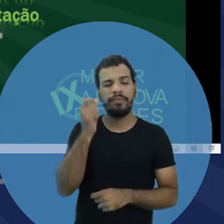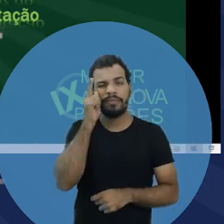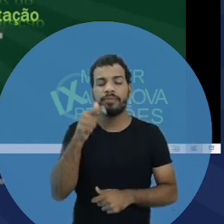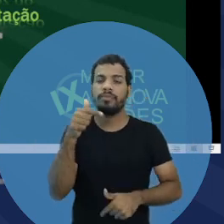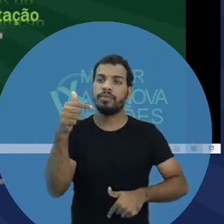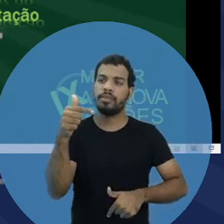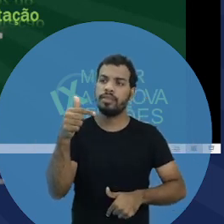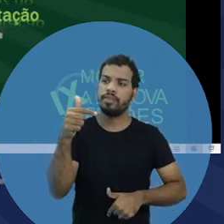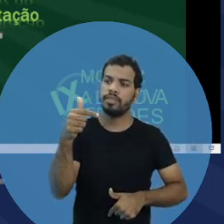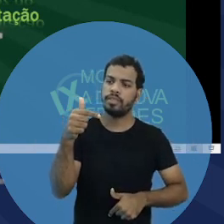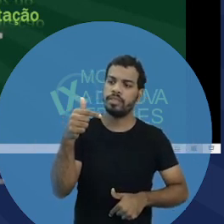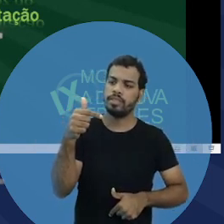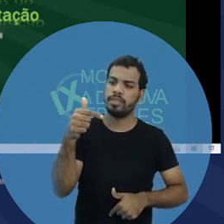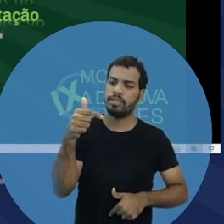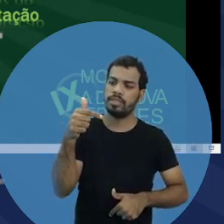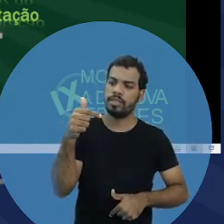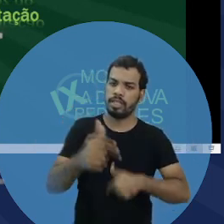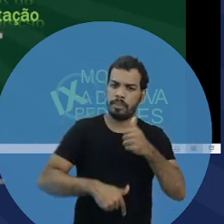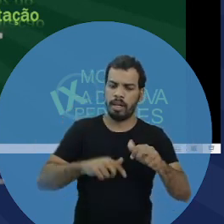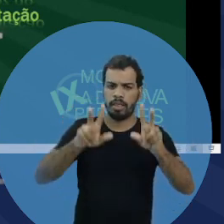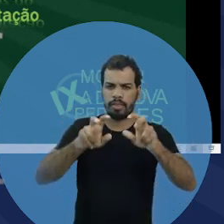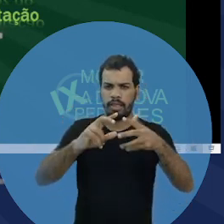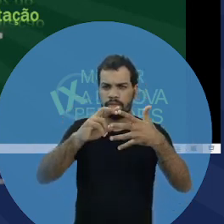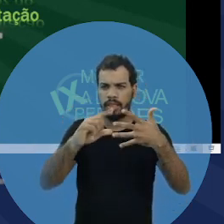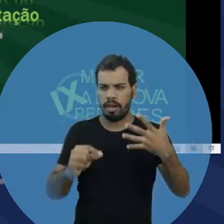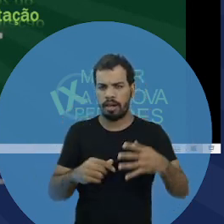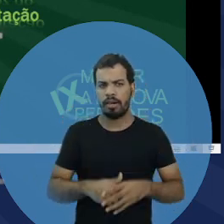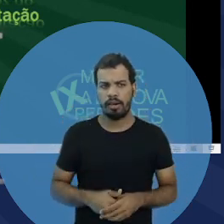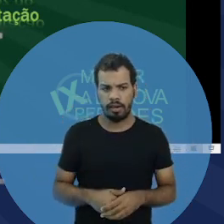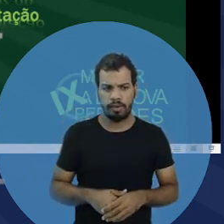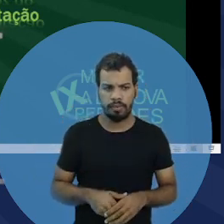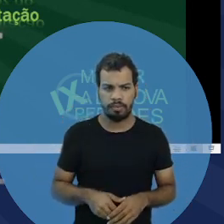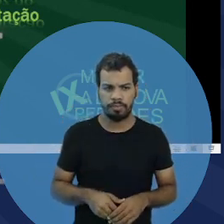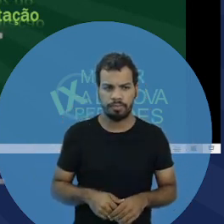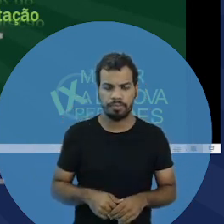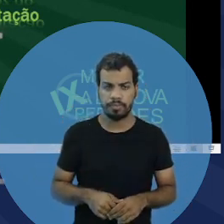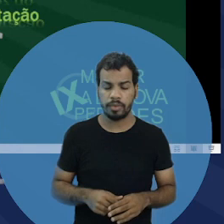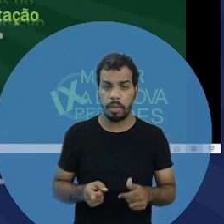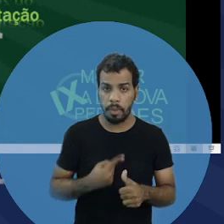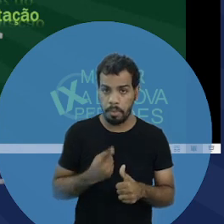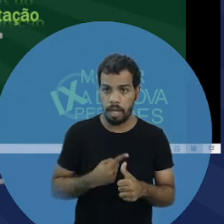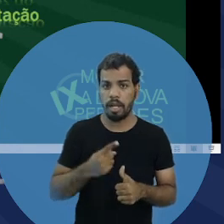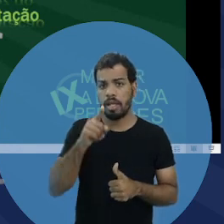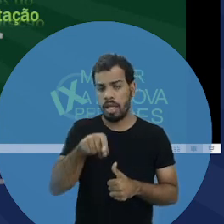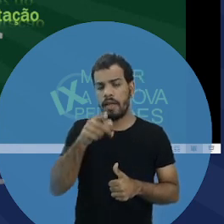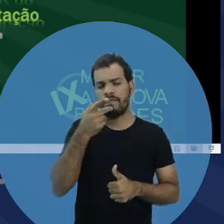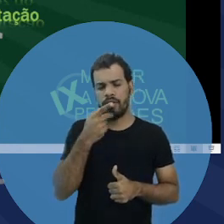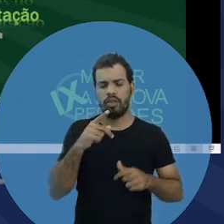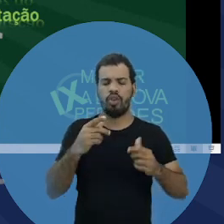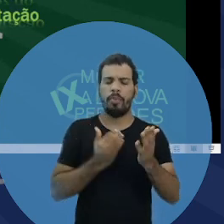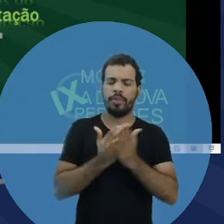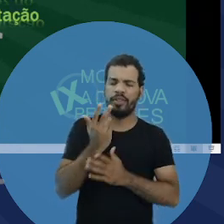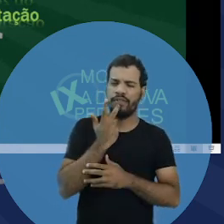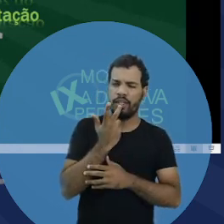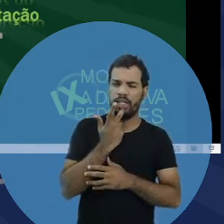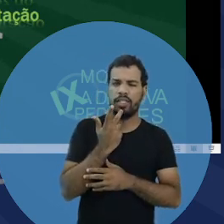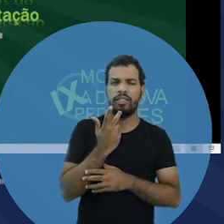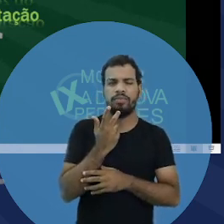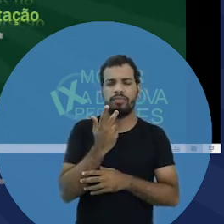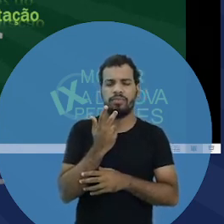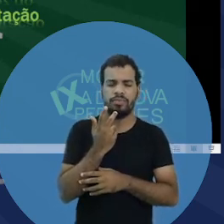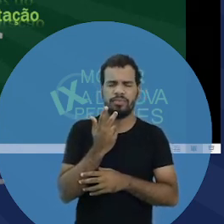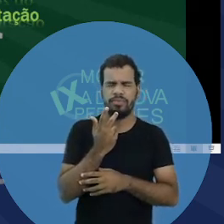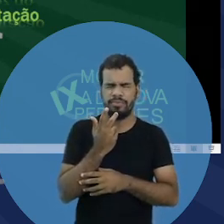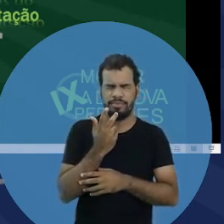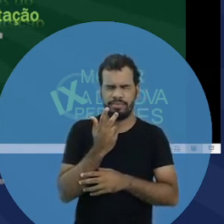essas temáticas, tá certo? Primeiramente, nós começamos a falar, pensamos em